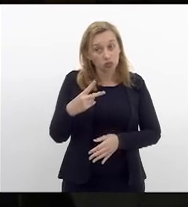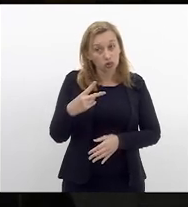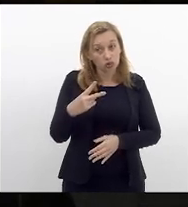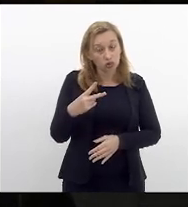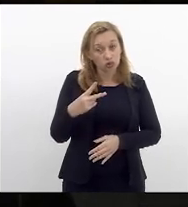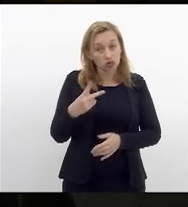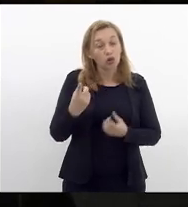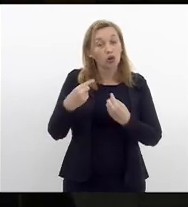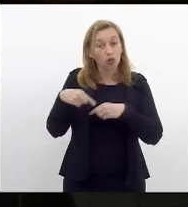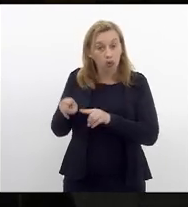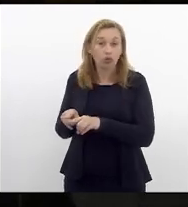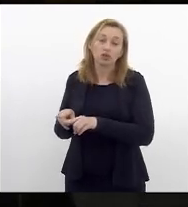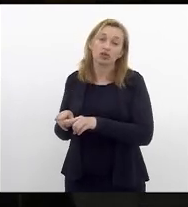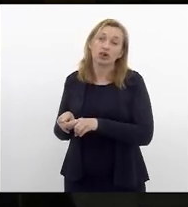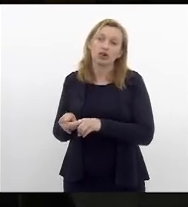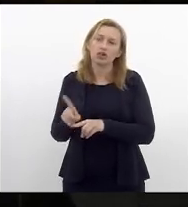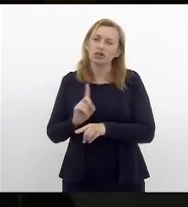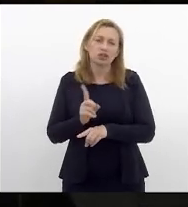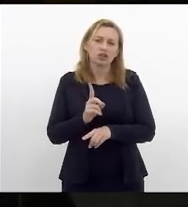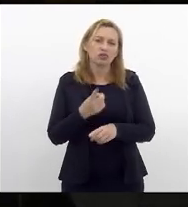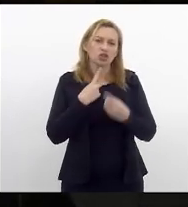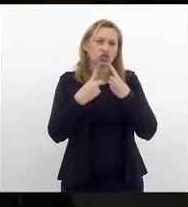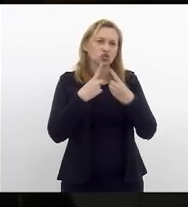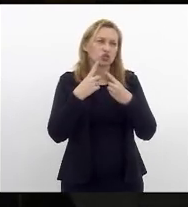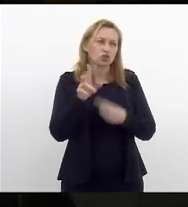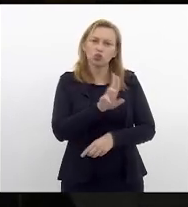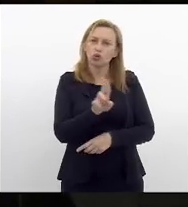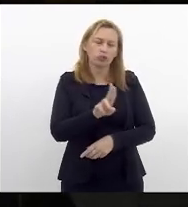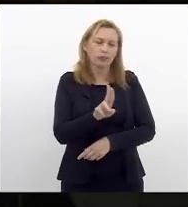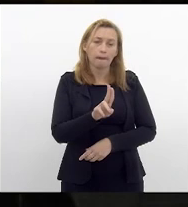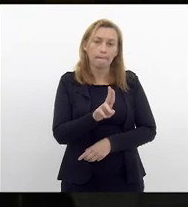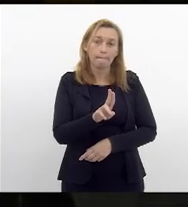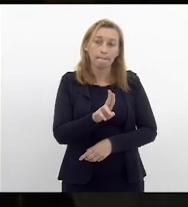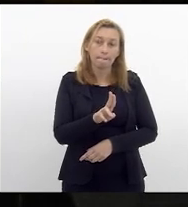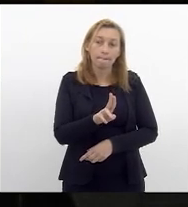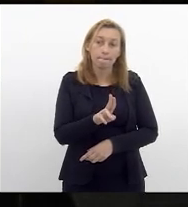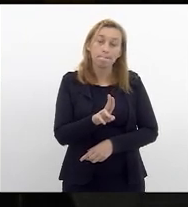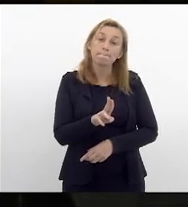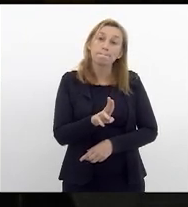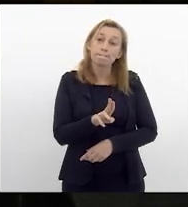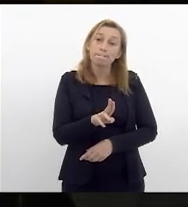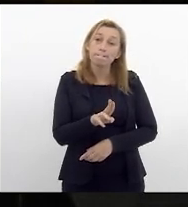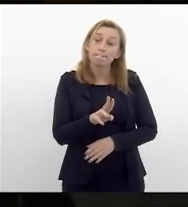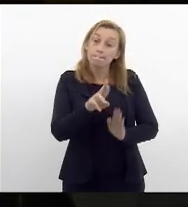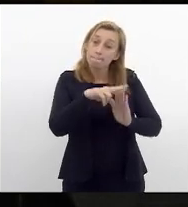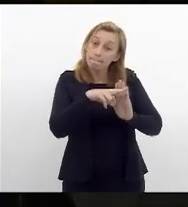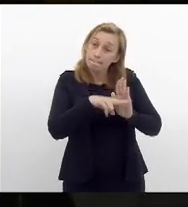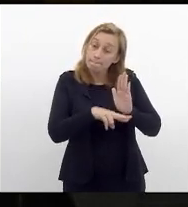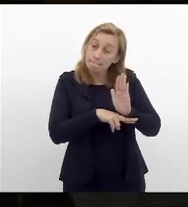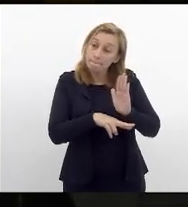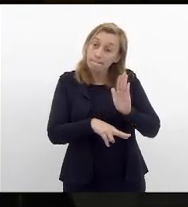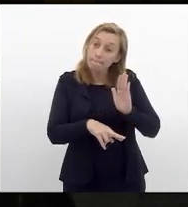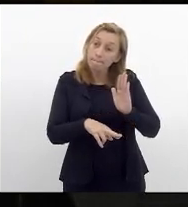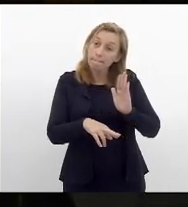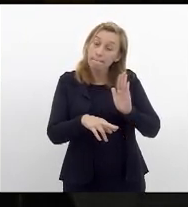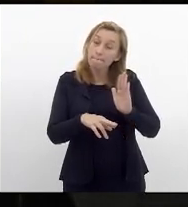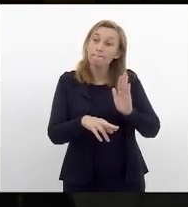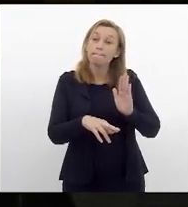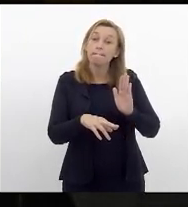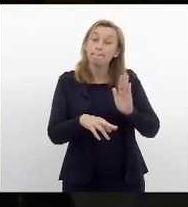2 pretendentes contrário, mas não é na discussão do nome, é no critério que está totalmente